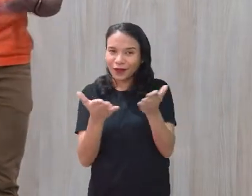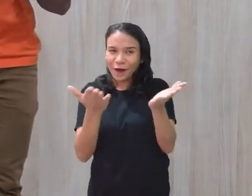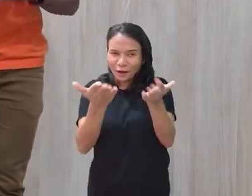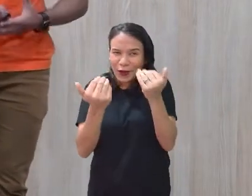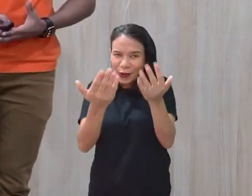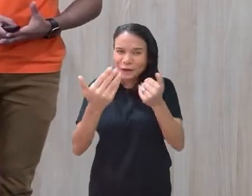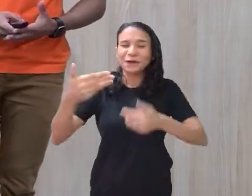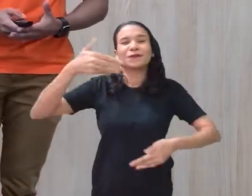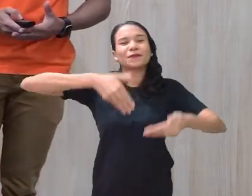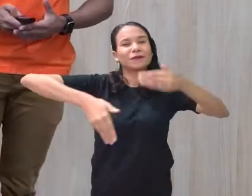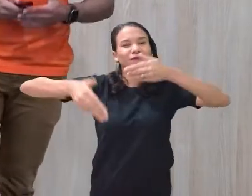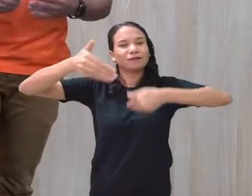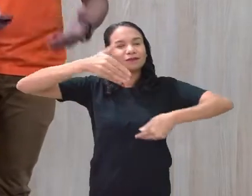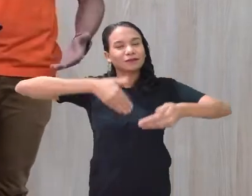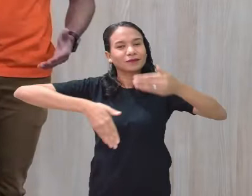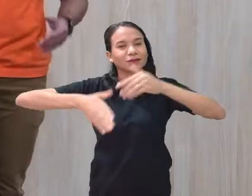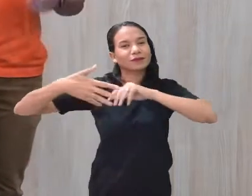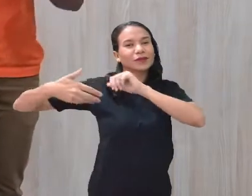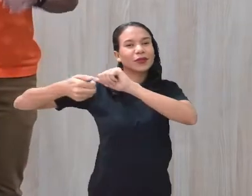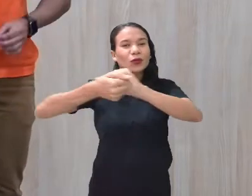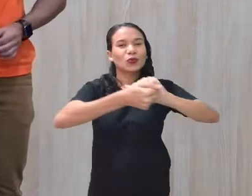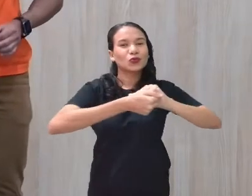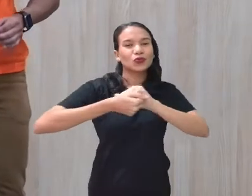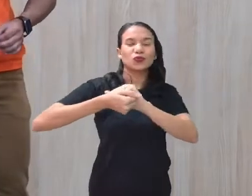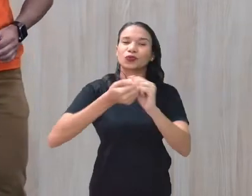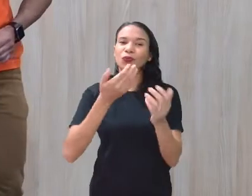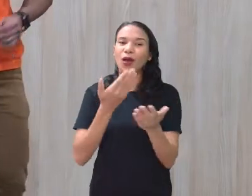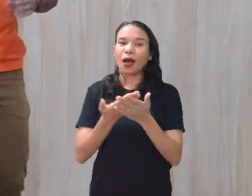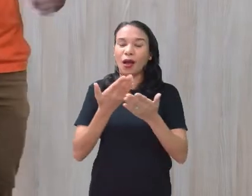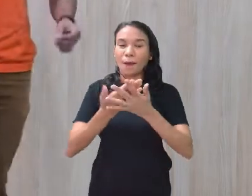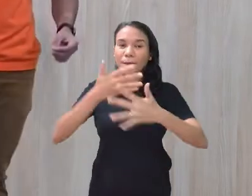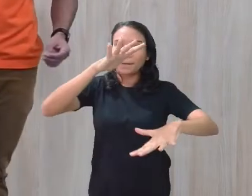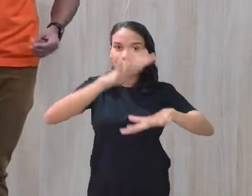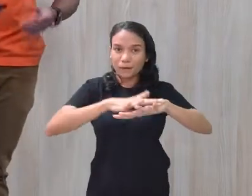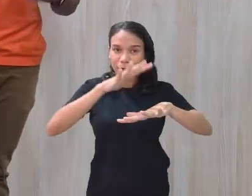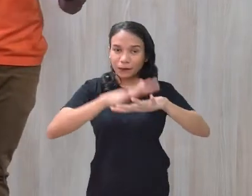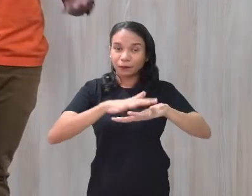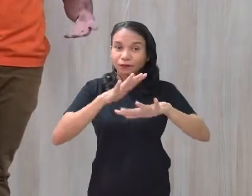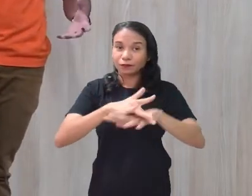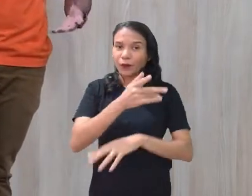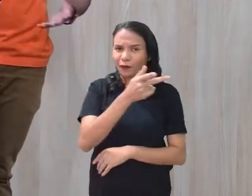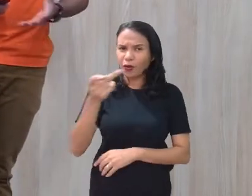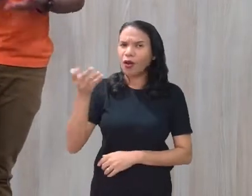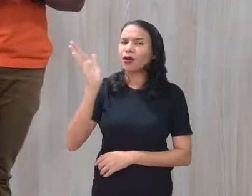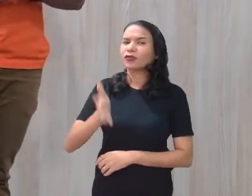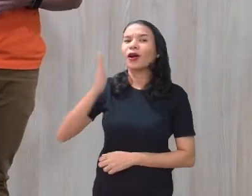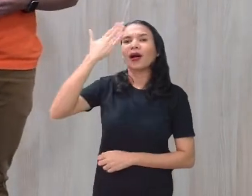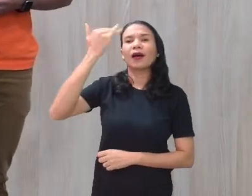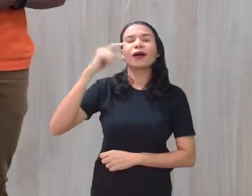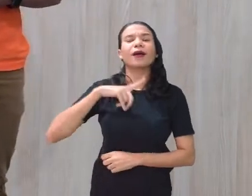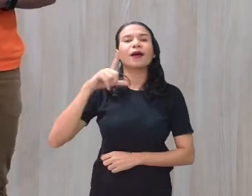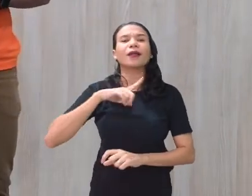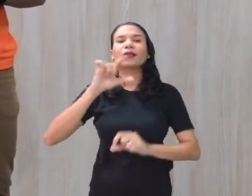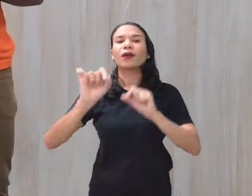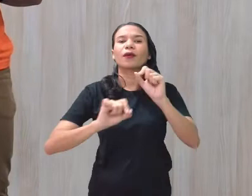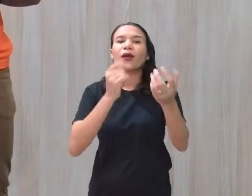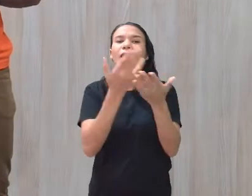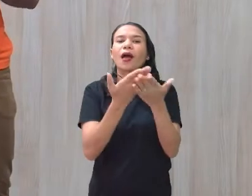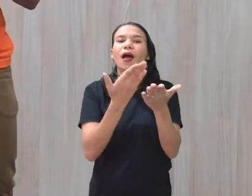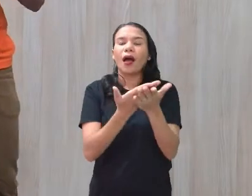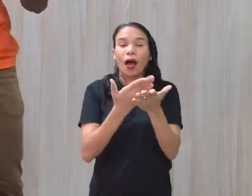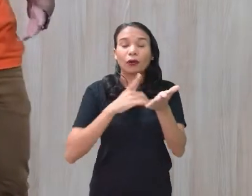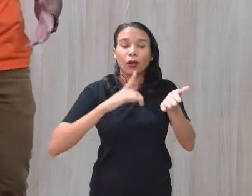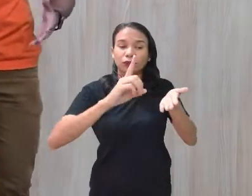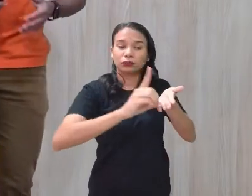aí, vamos participando conosco de mais uma aula de matemática. Como vocês sabem, nosso sistema de aula é um sistema de